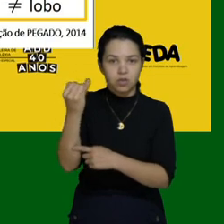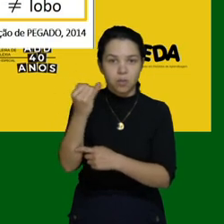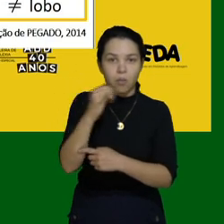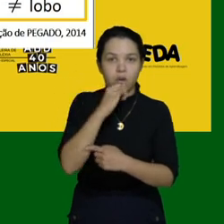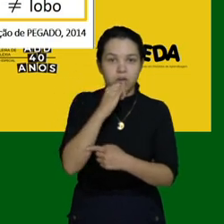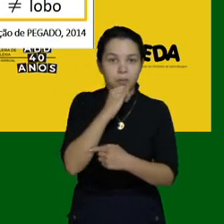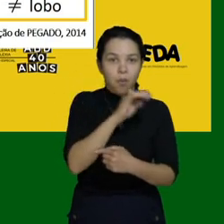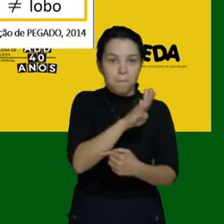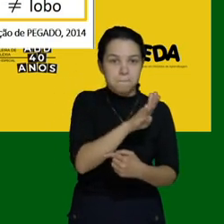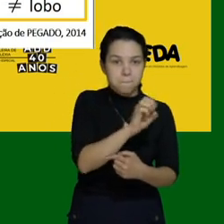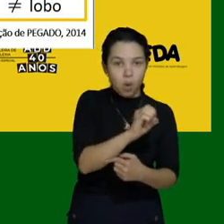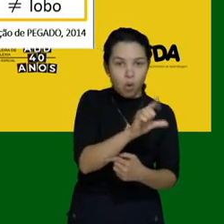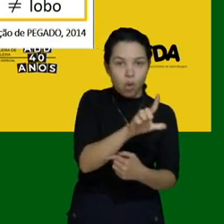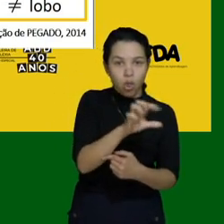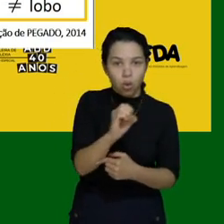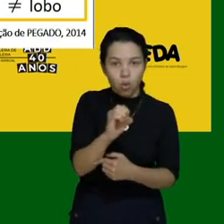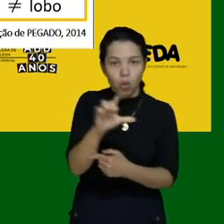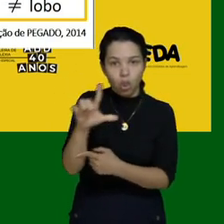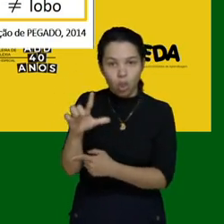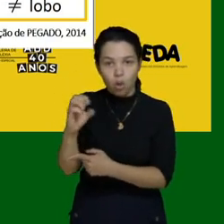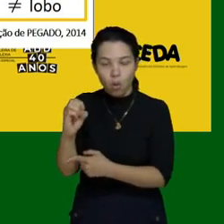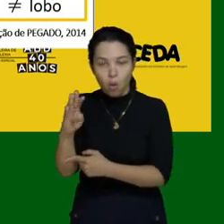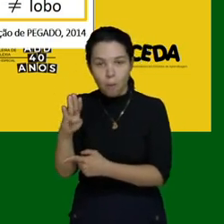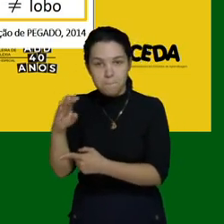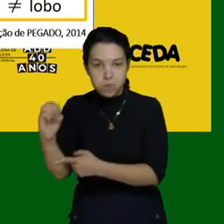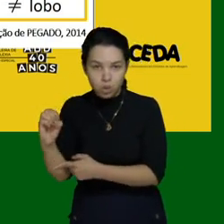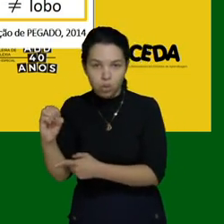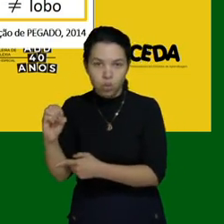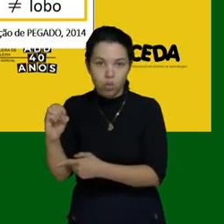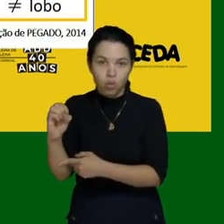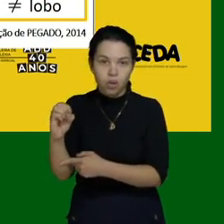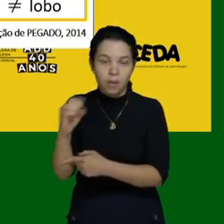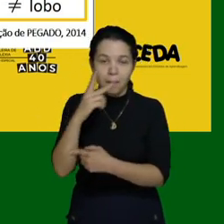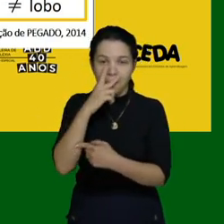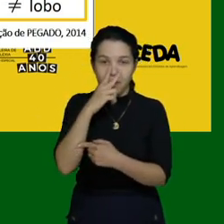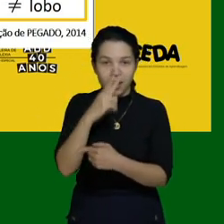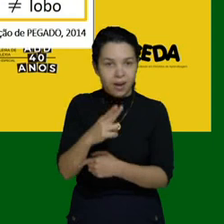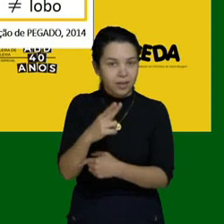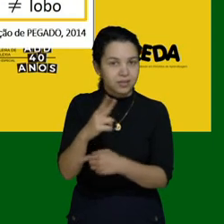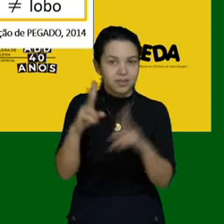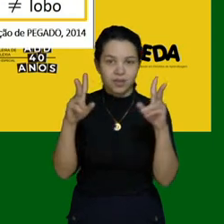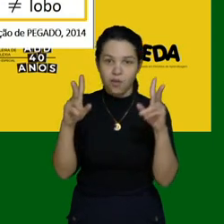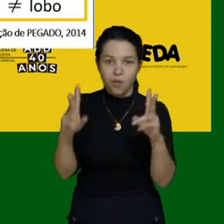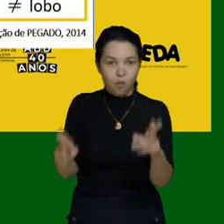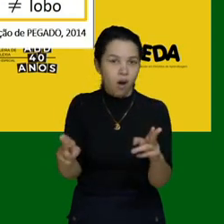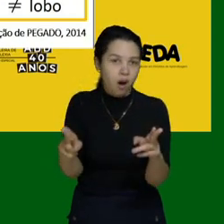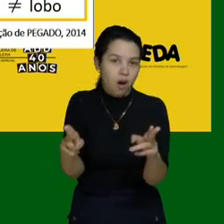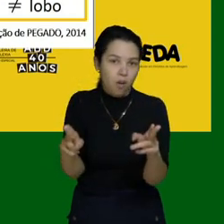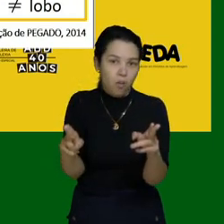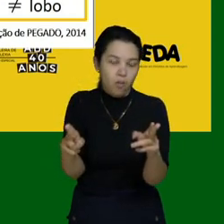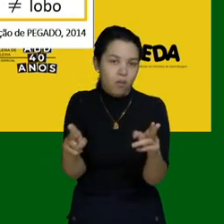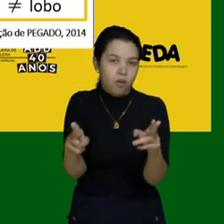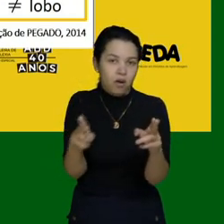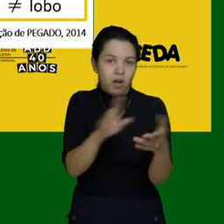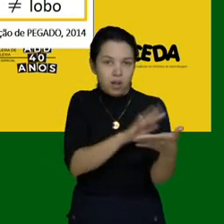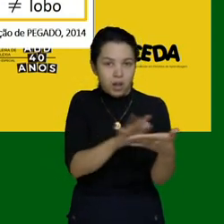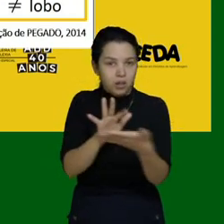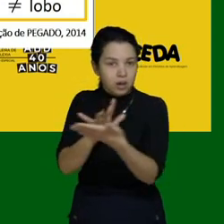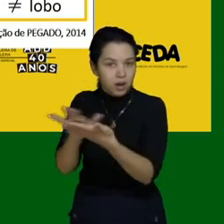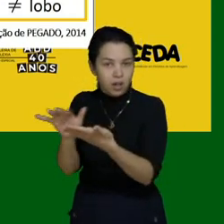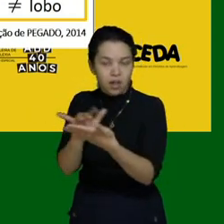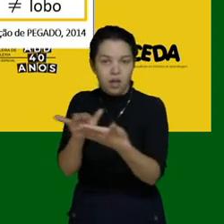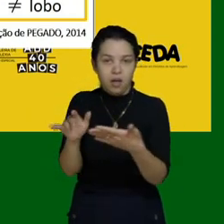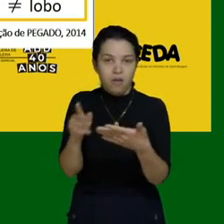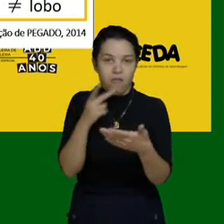ã vocês estão vendo são as mesmas letrinhas né tanto na área motora né e tanto na fala eles já conseguem perceber que é diferente bolo